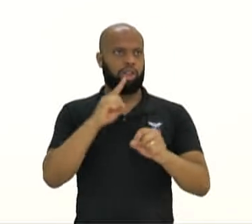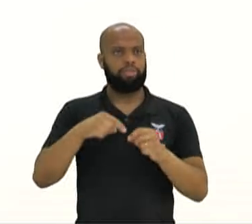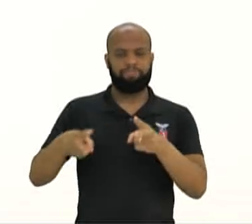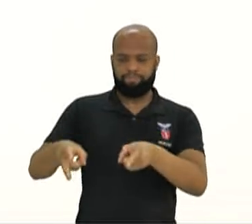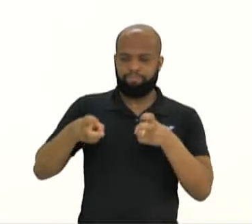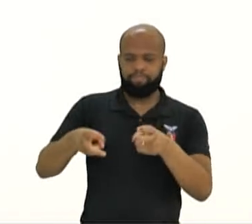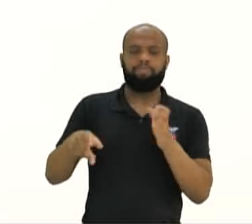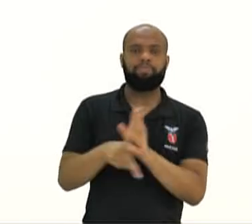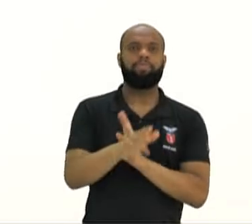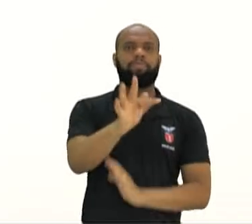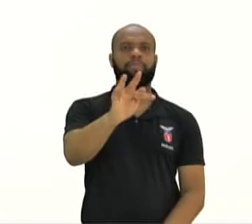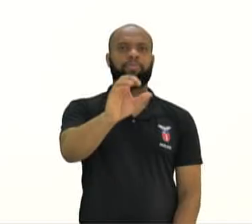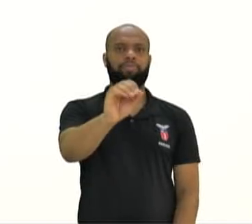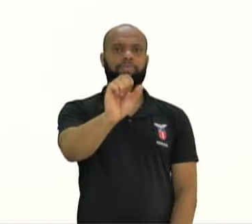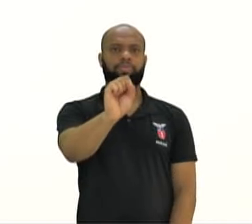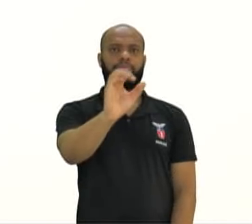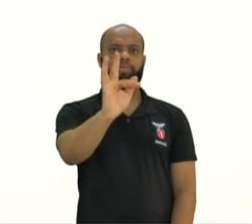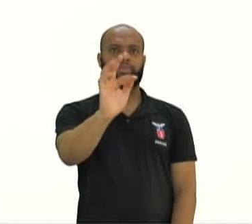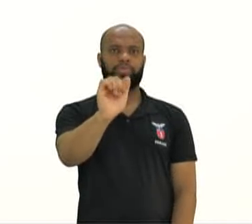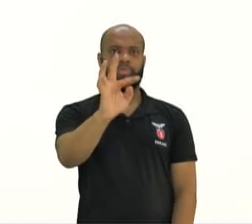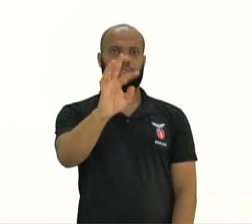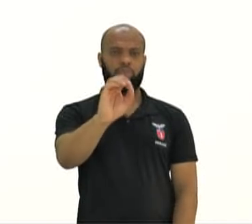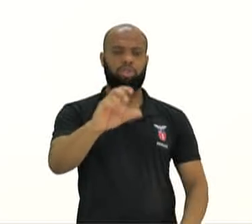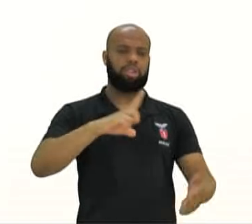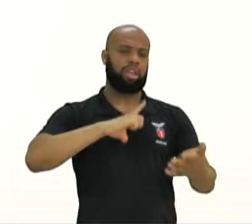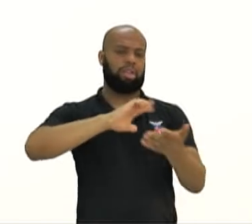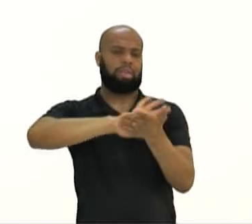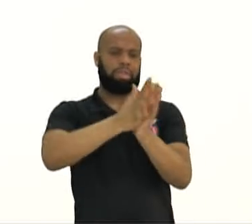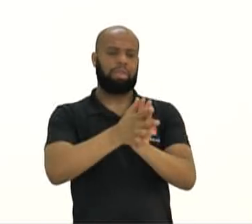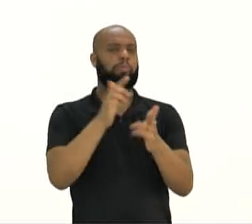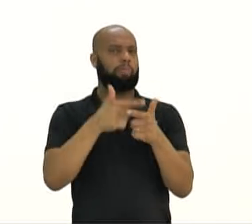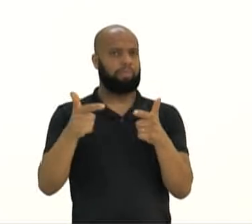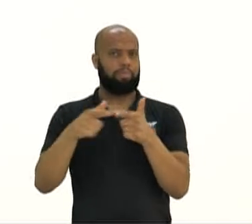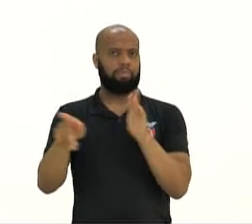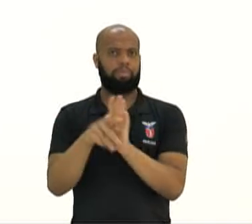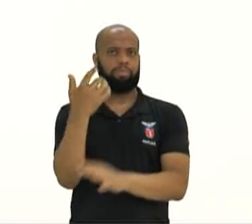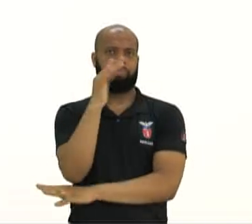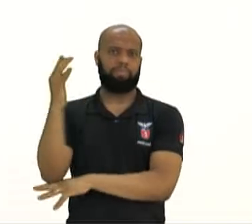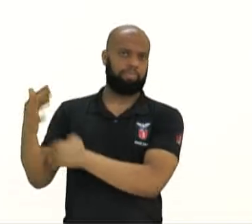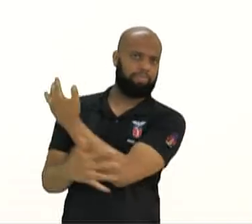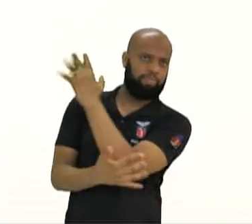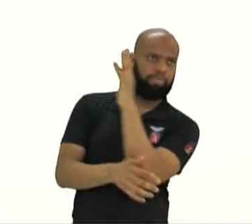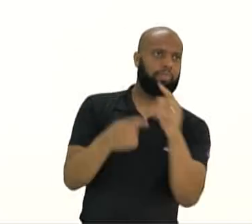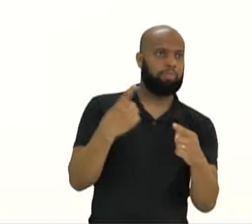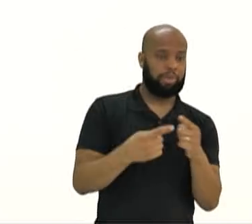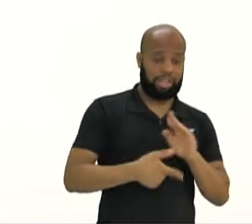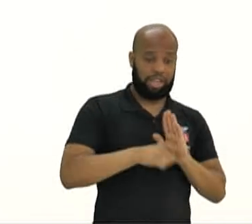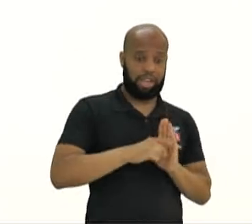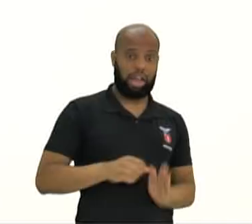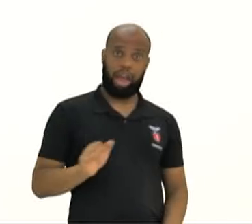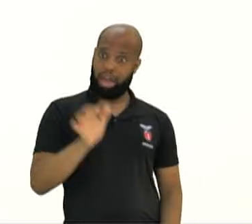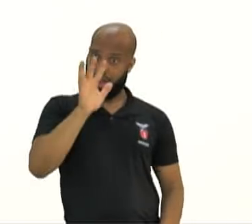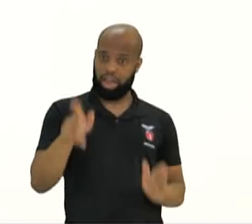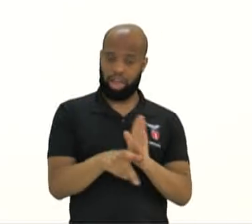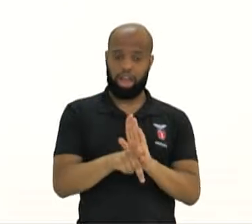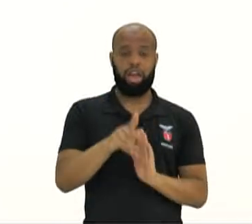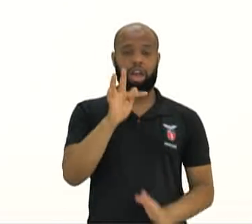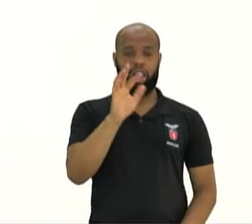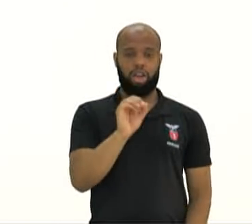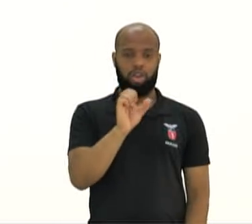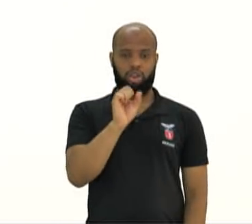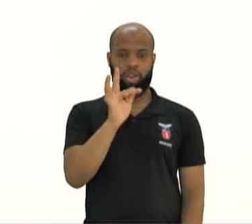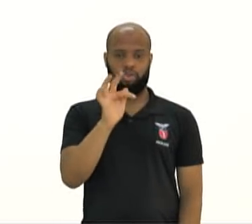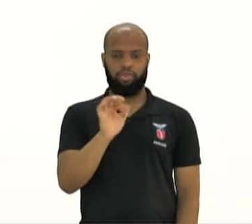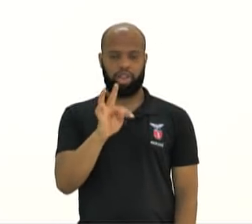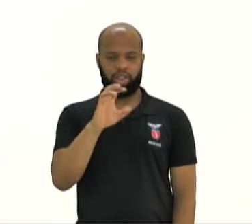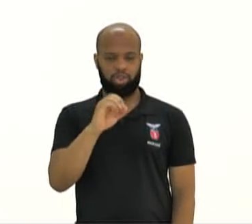acabou destruindo todo o ambiente natural dessa ilha. Né? De início, a riqueza do fosfato foi a maior alegria na ilha,